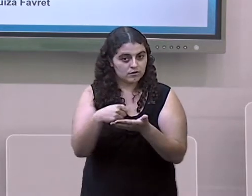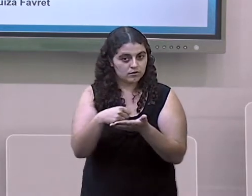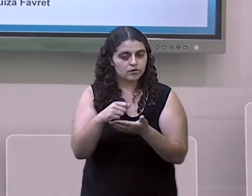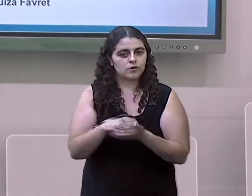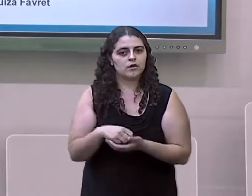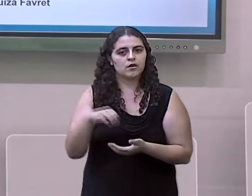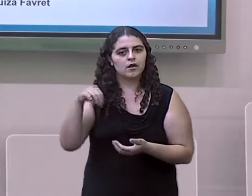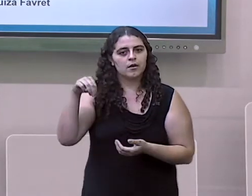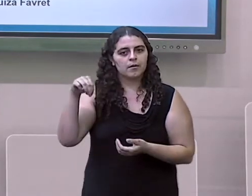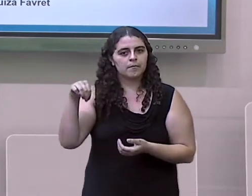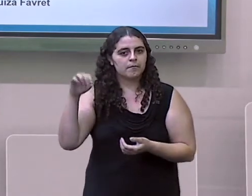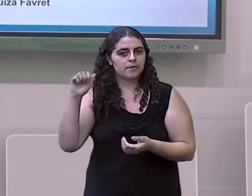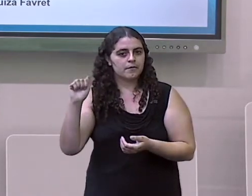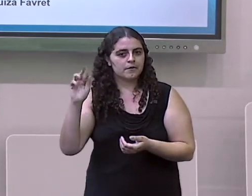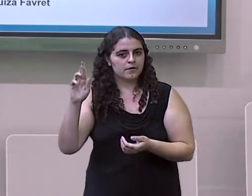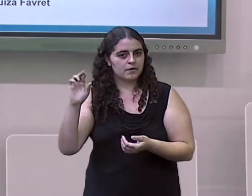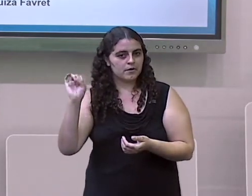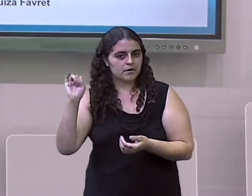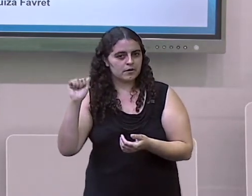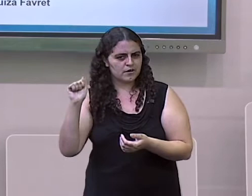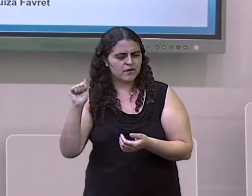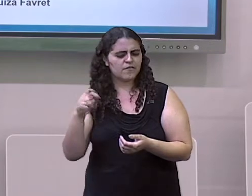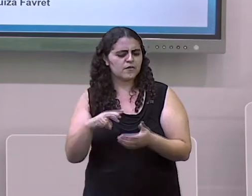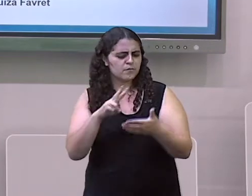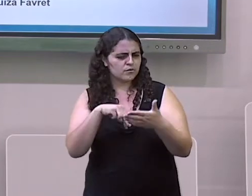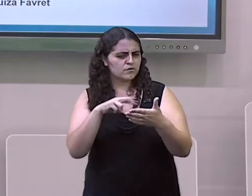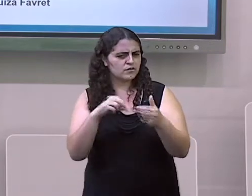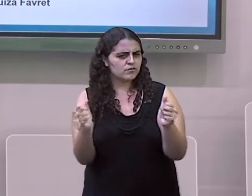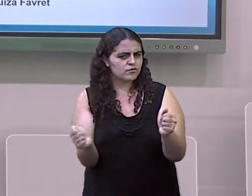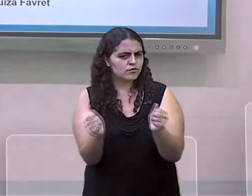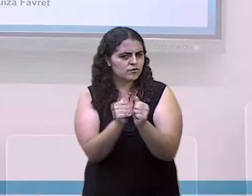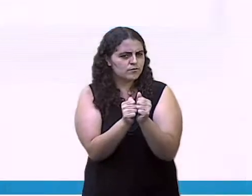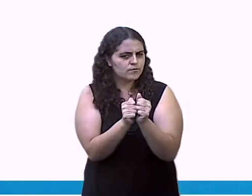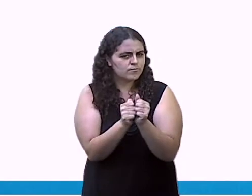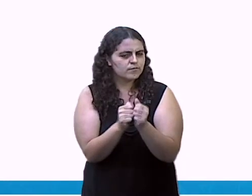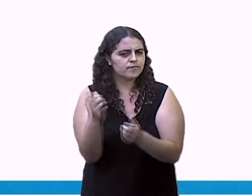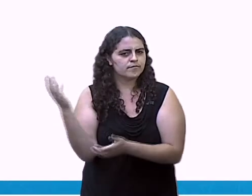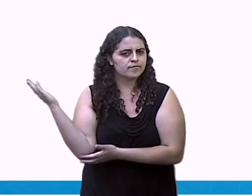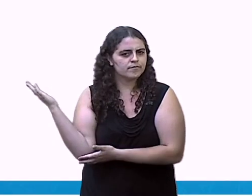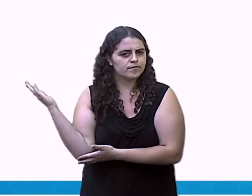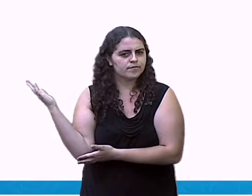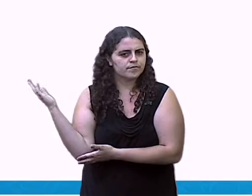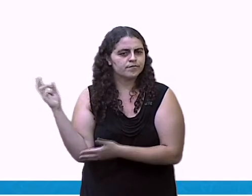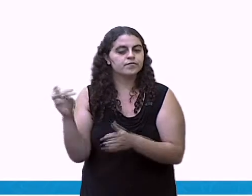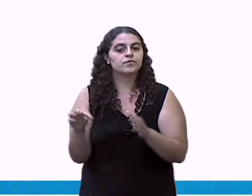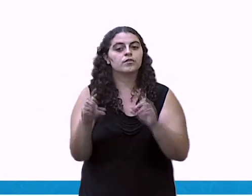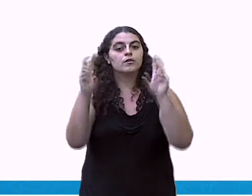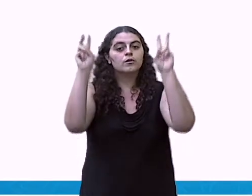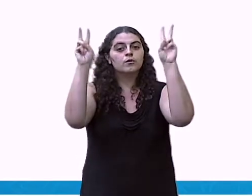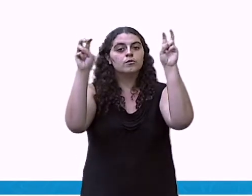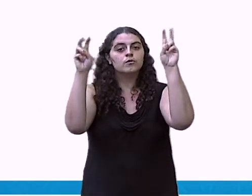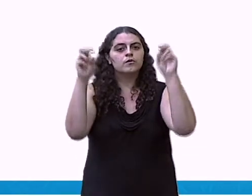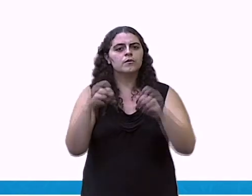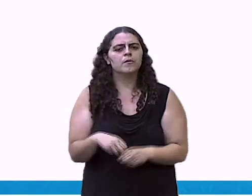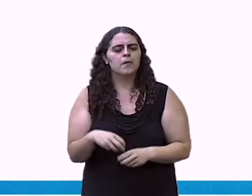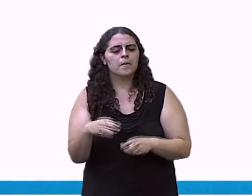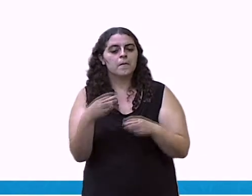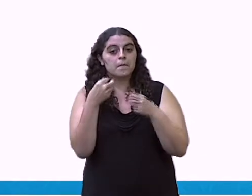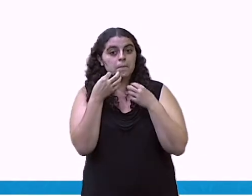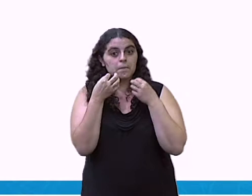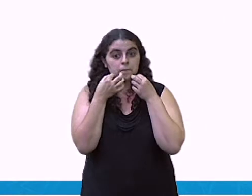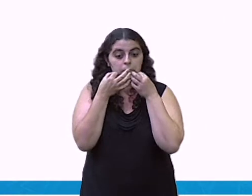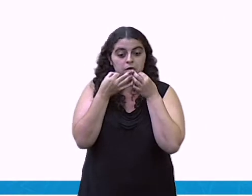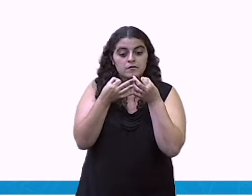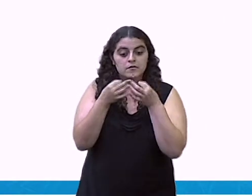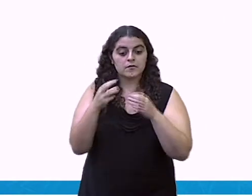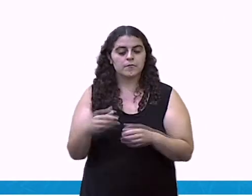E eu quero que você também faça a leitura coletiva, junto comigo. Vamos lá? O título é Percebendo a